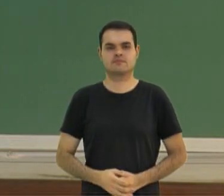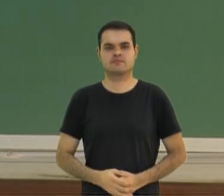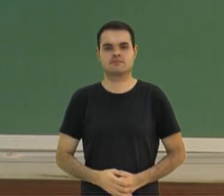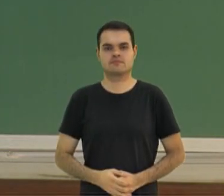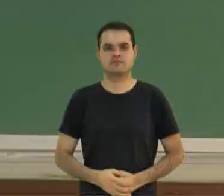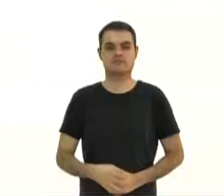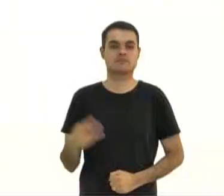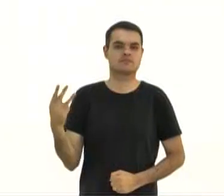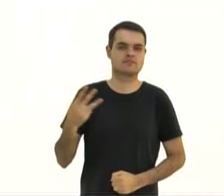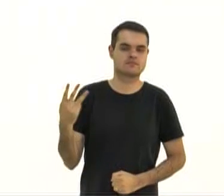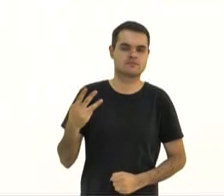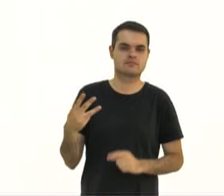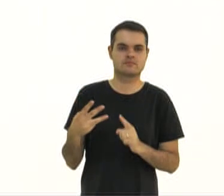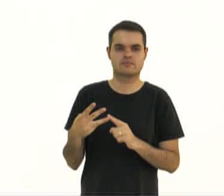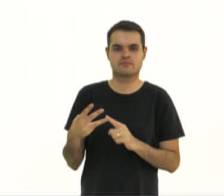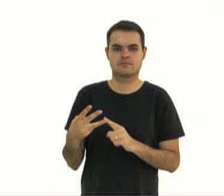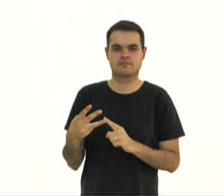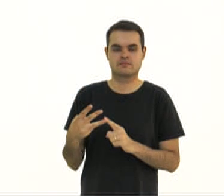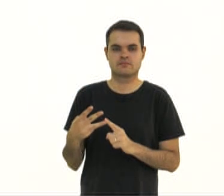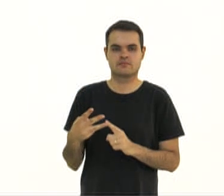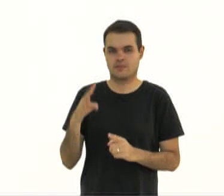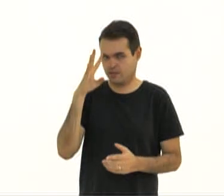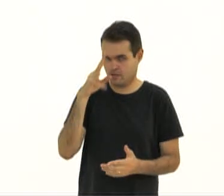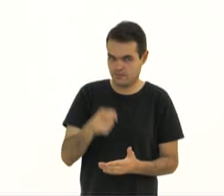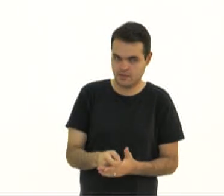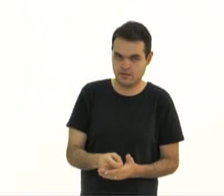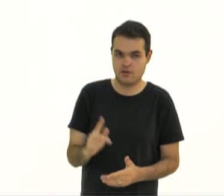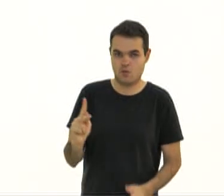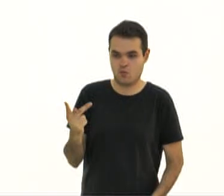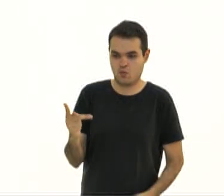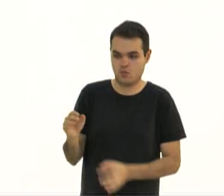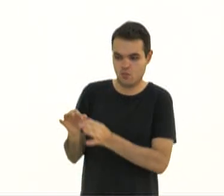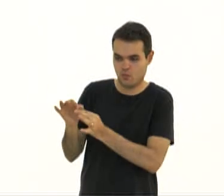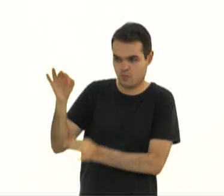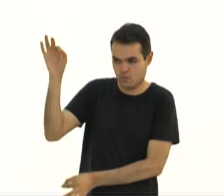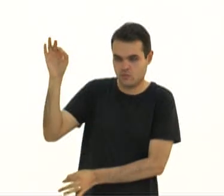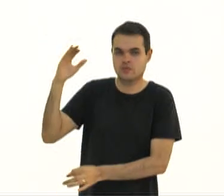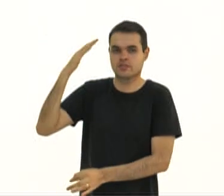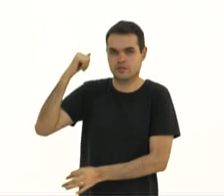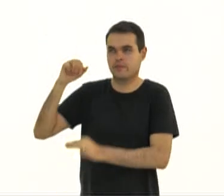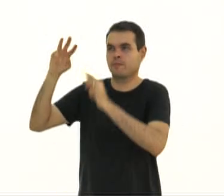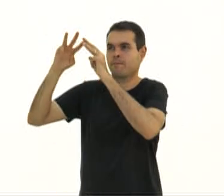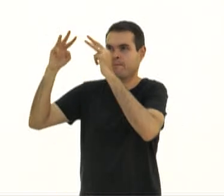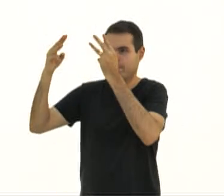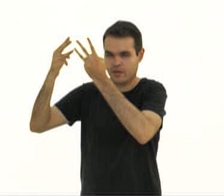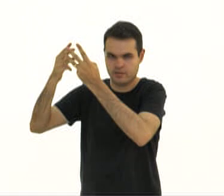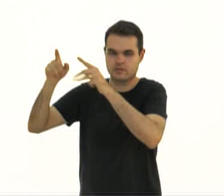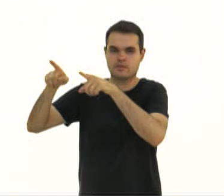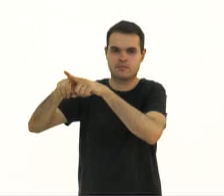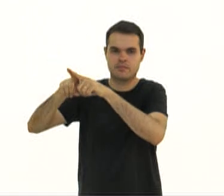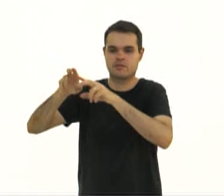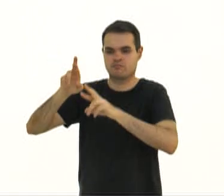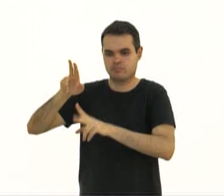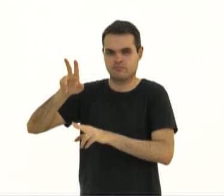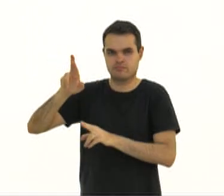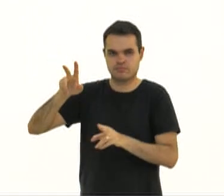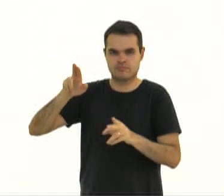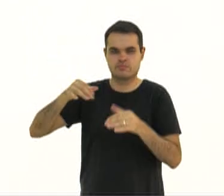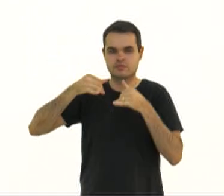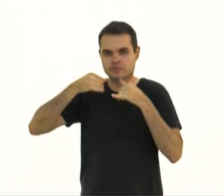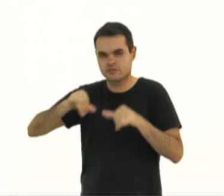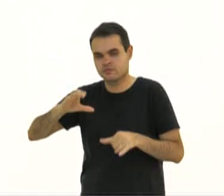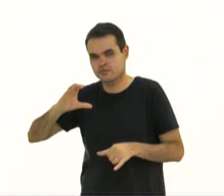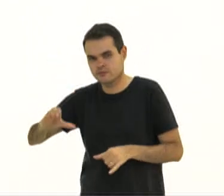Terceiro item. É possível determinar a altura H do morro sabendo a massa do porco e fazendo a diferença entre suas energias